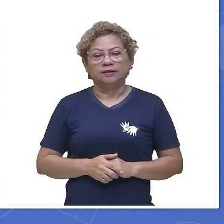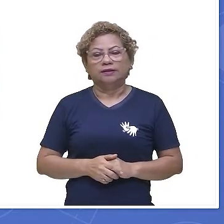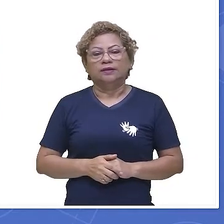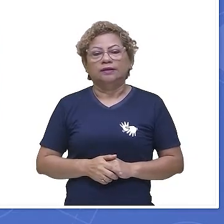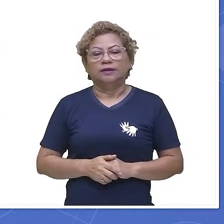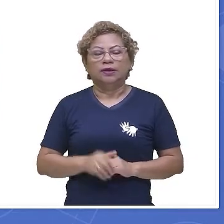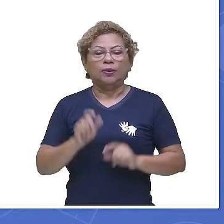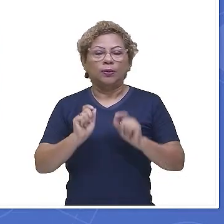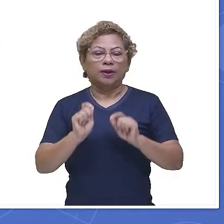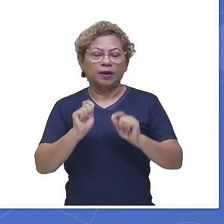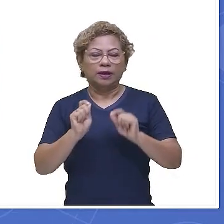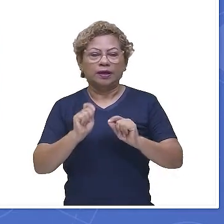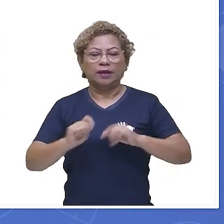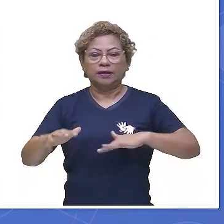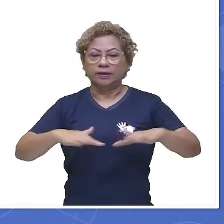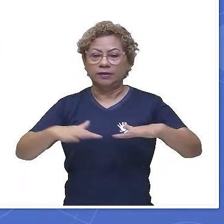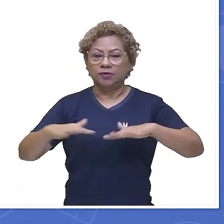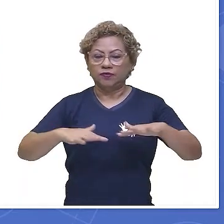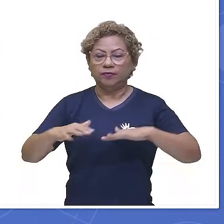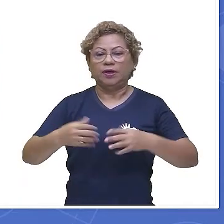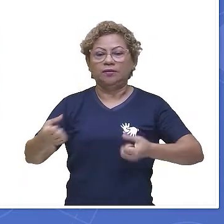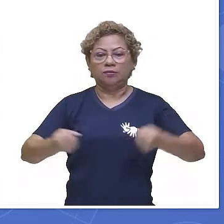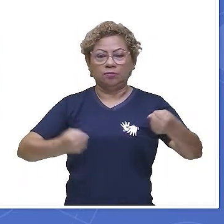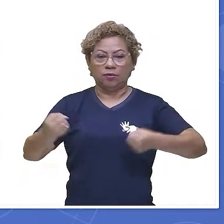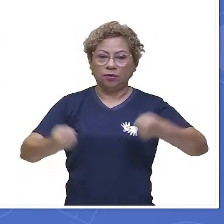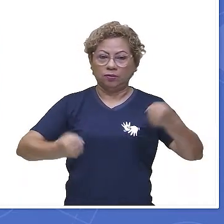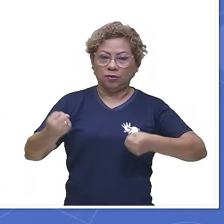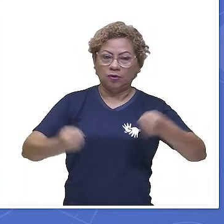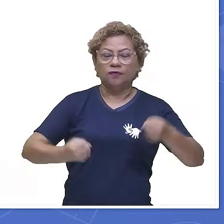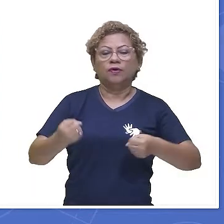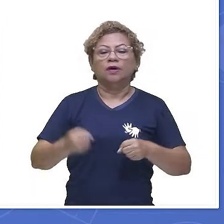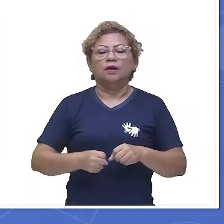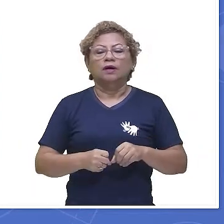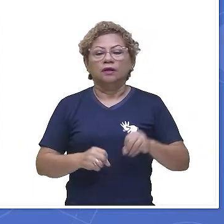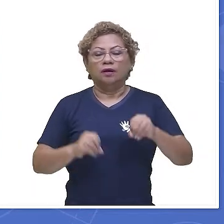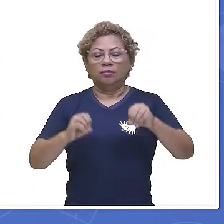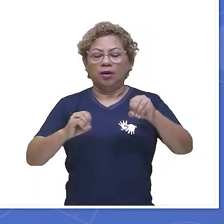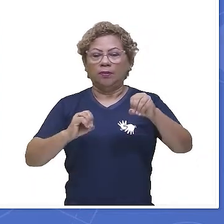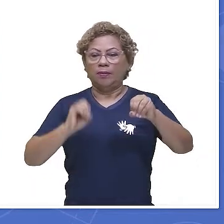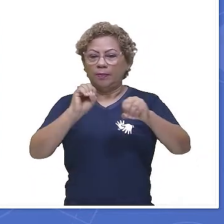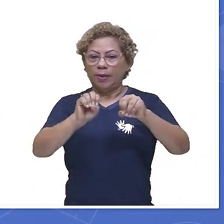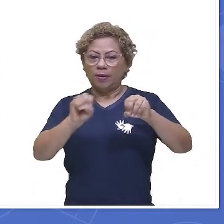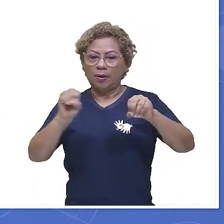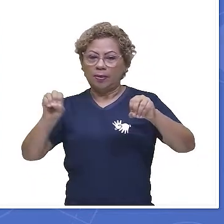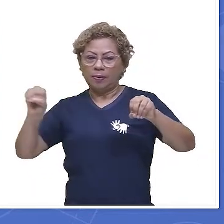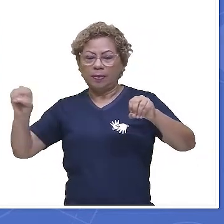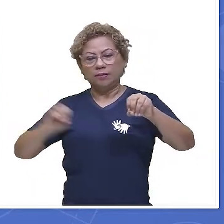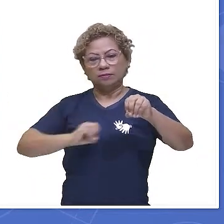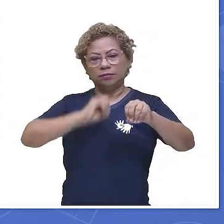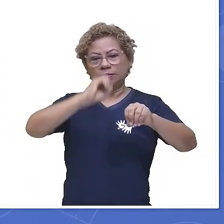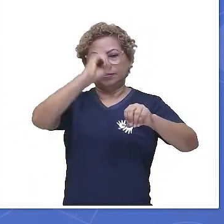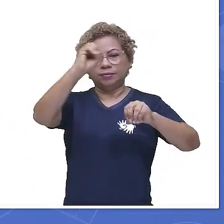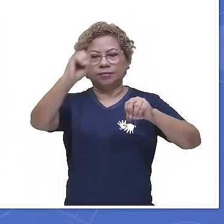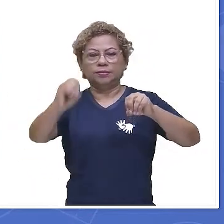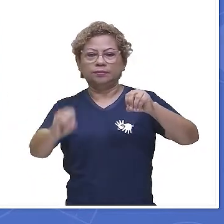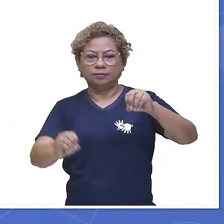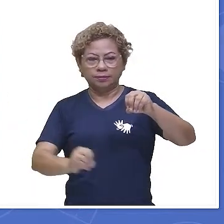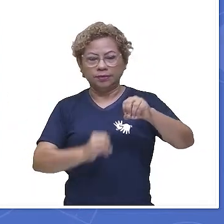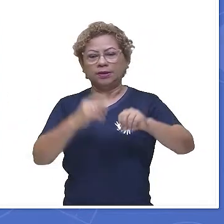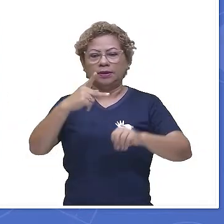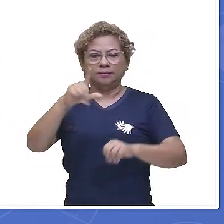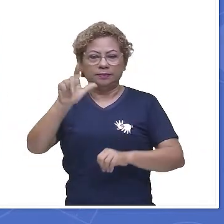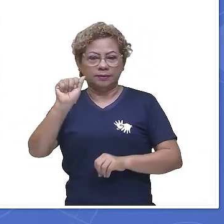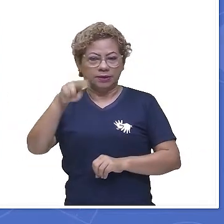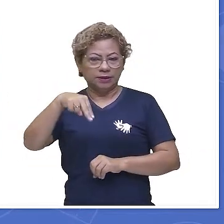da mecânica, né? O movimento dos automóveis, o movimento dos planetas no sistema solar, não só no nosso, mas em qualquer